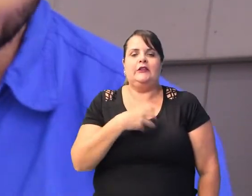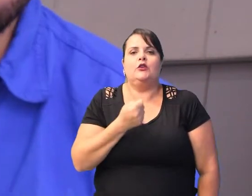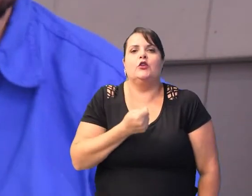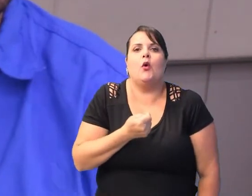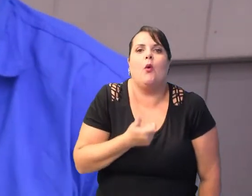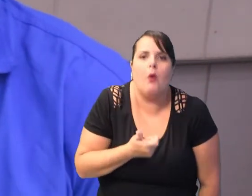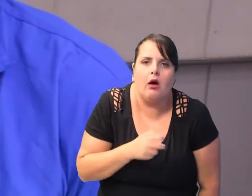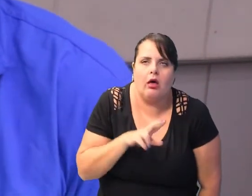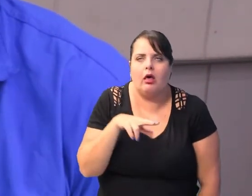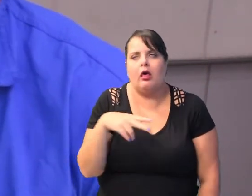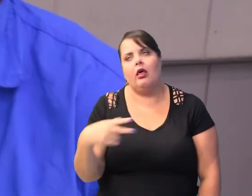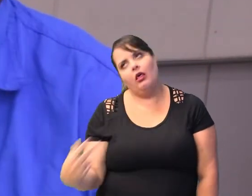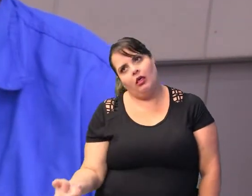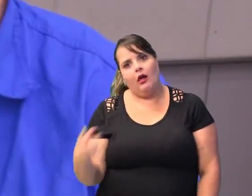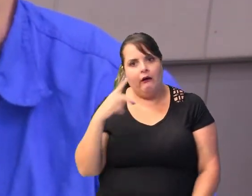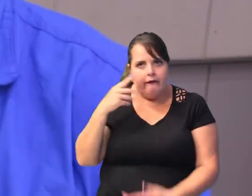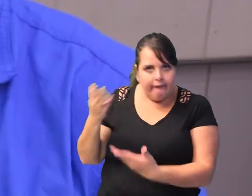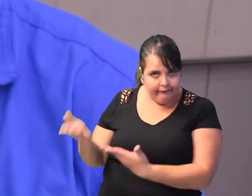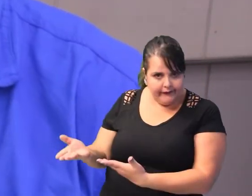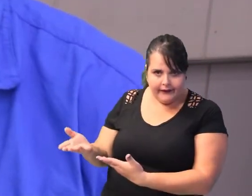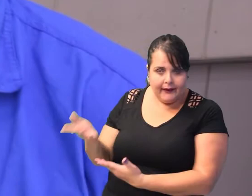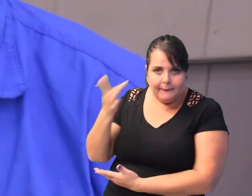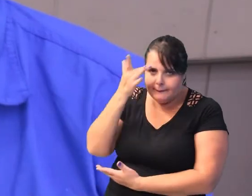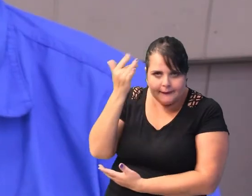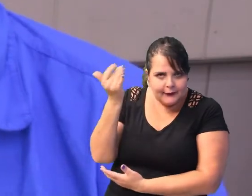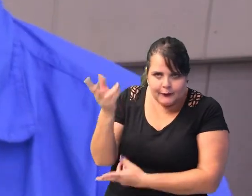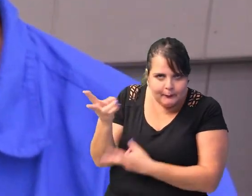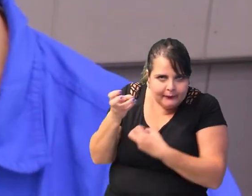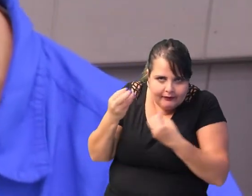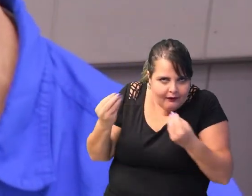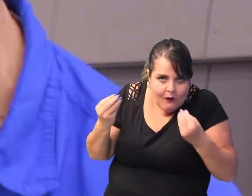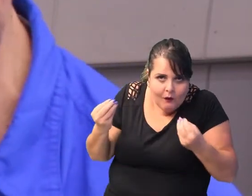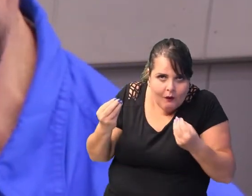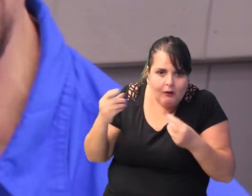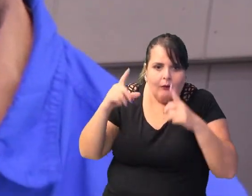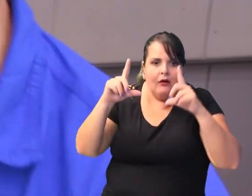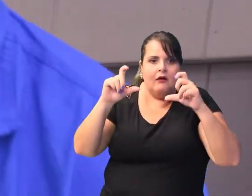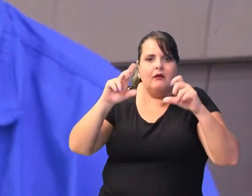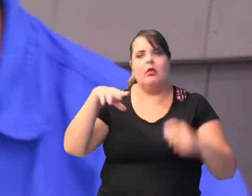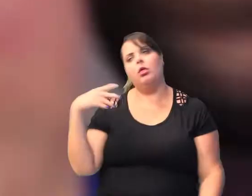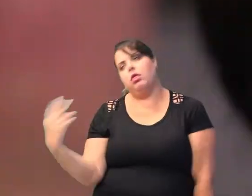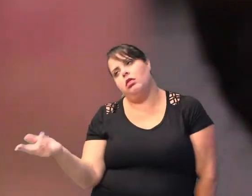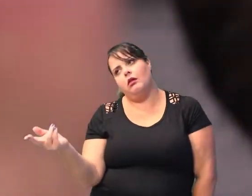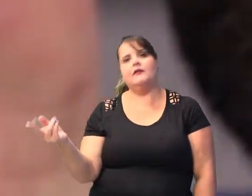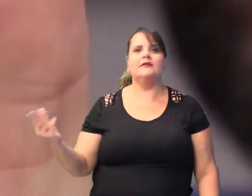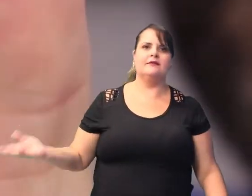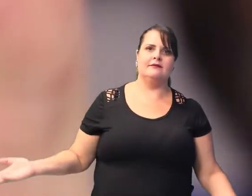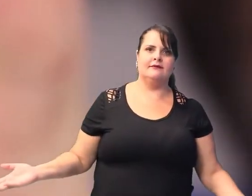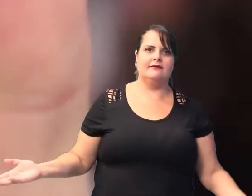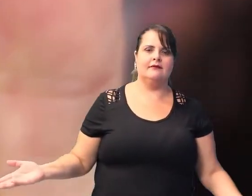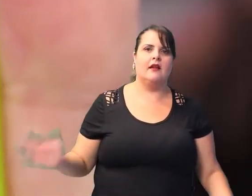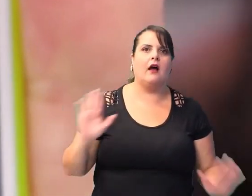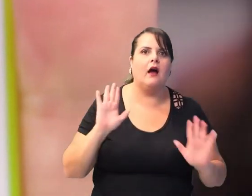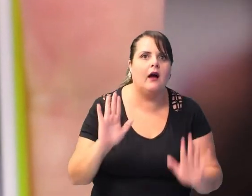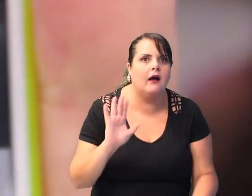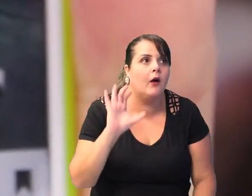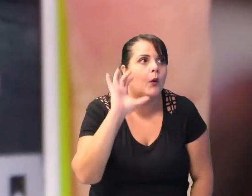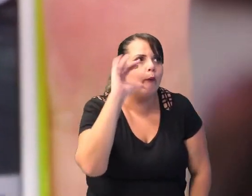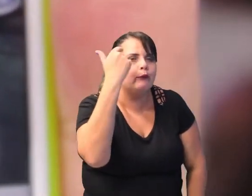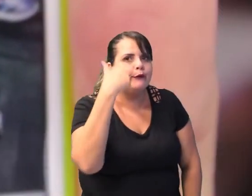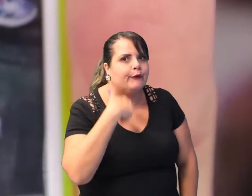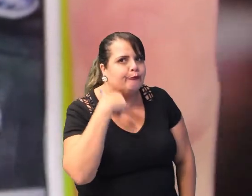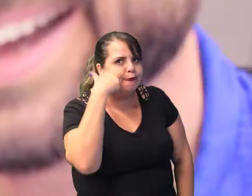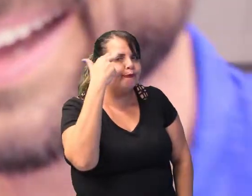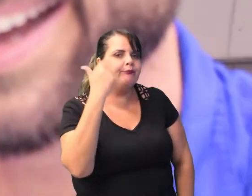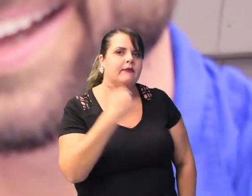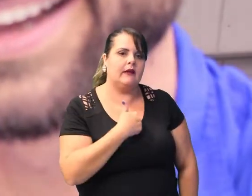dias no último show só percebeu com a pessoa não tem limite acho que é bom que ficasse lushan eu não saio pra ser